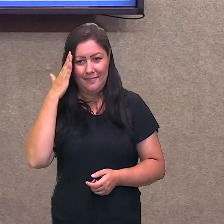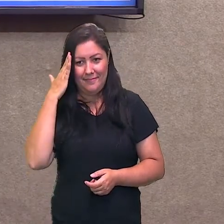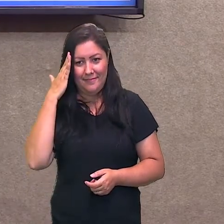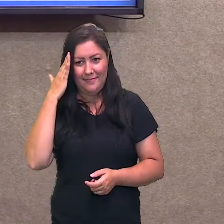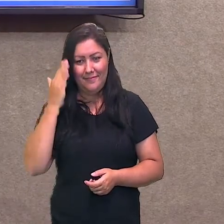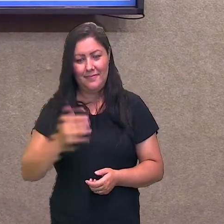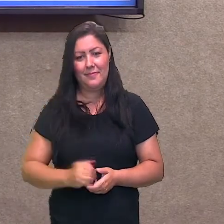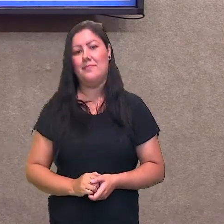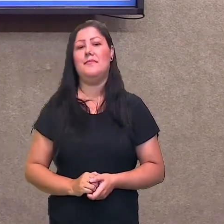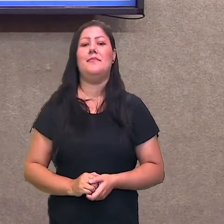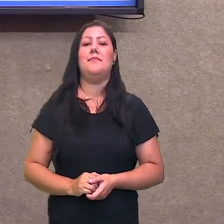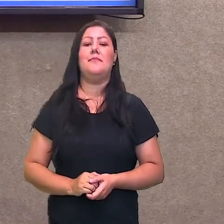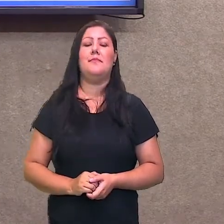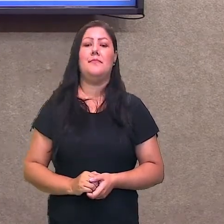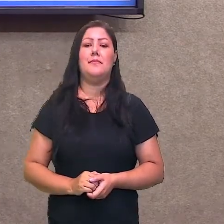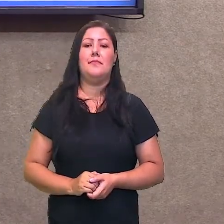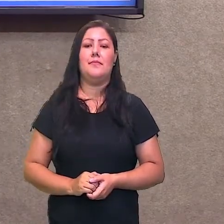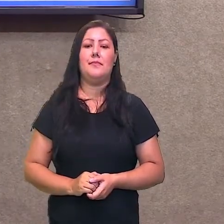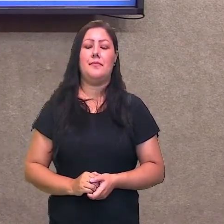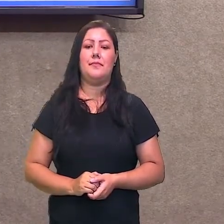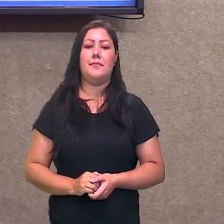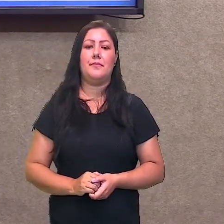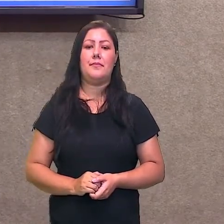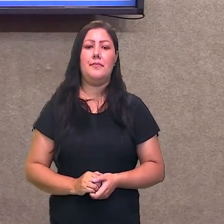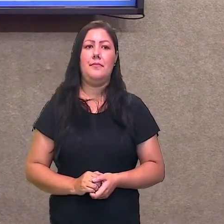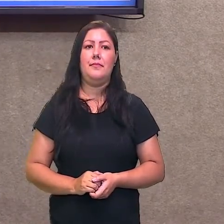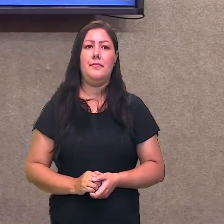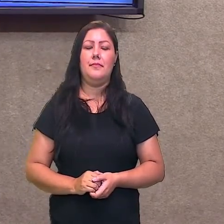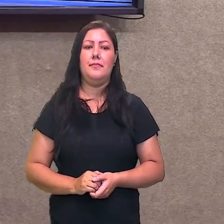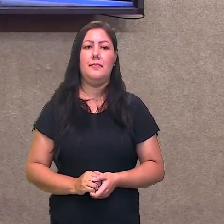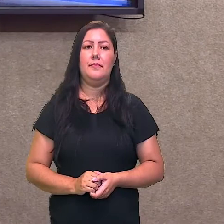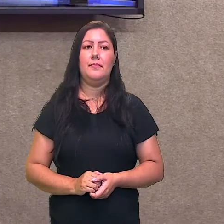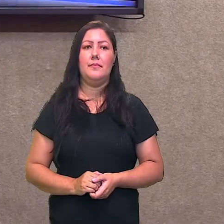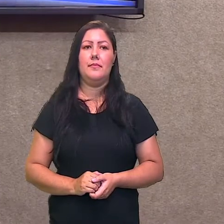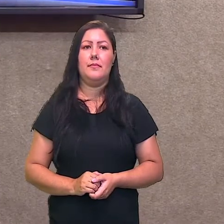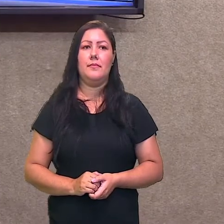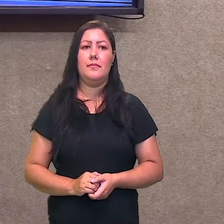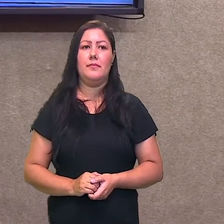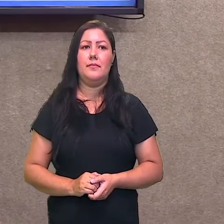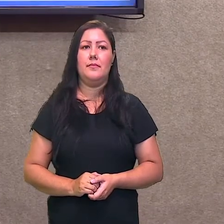pessoal? Isso é importante de você saber.